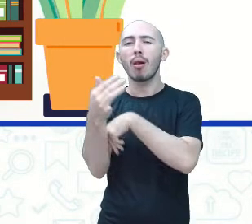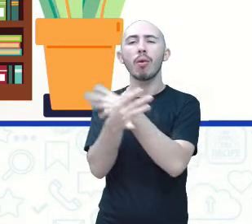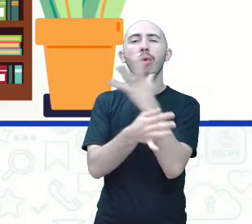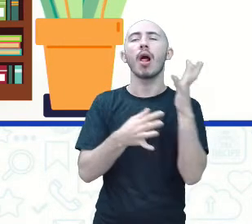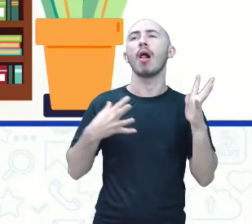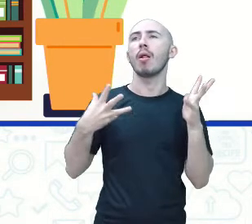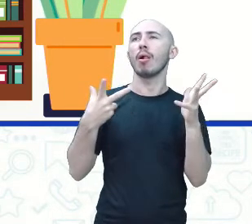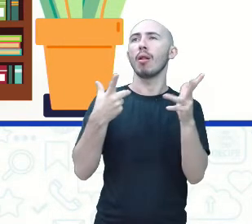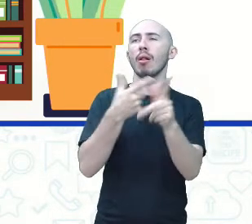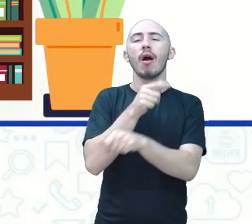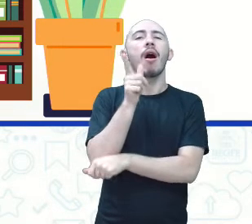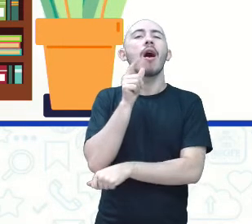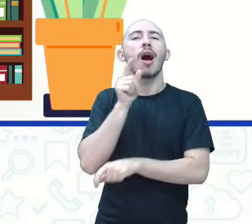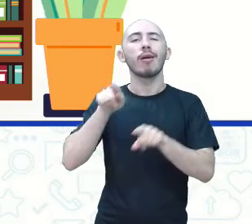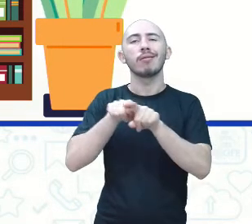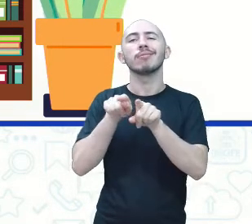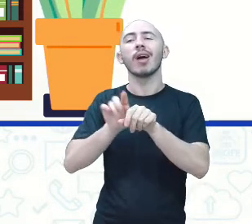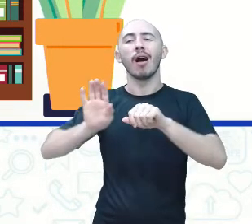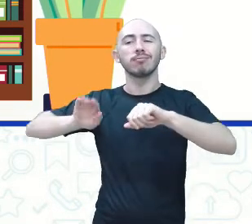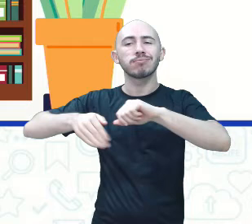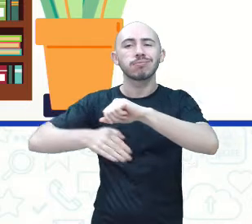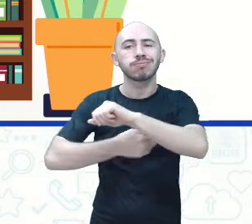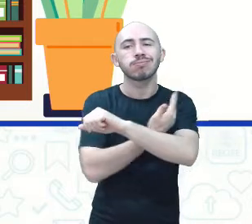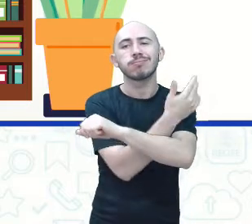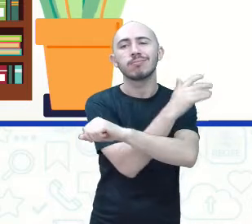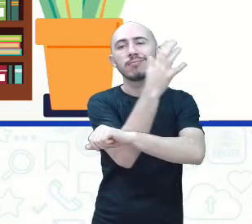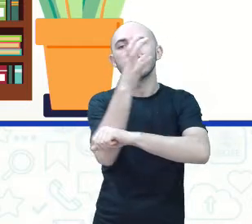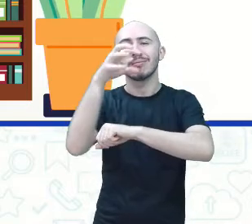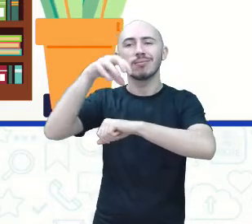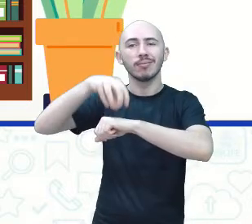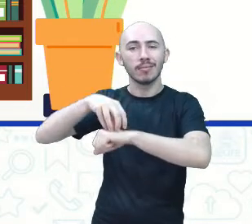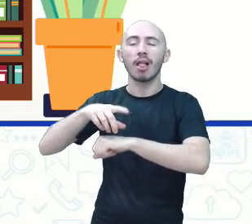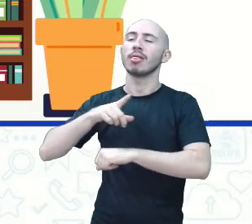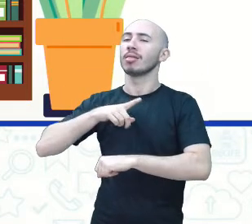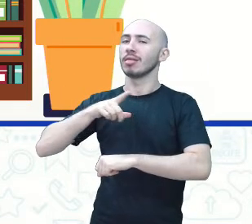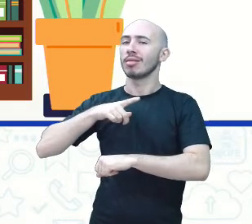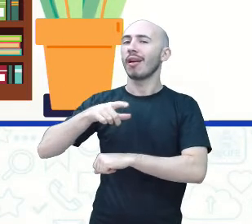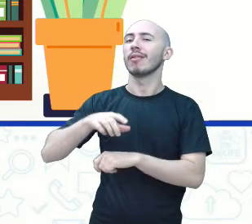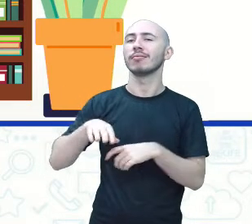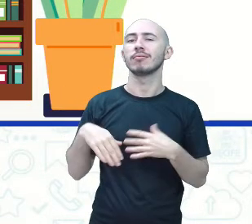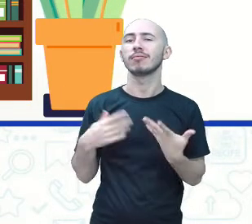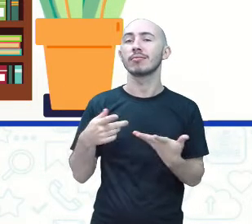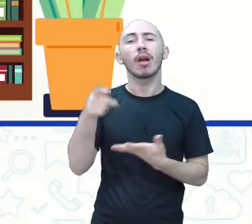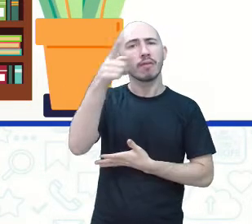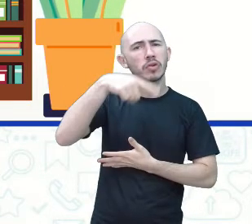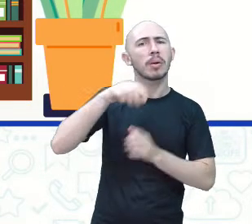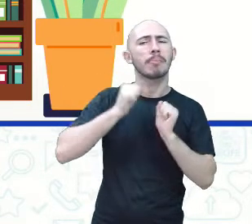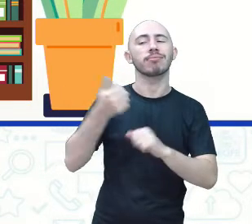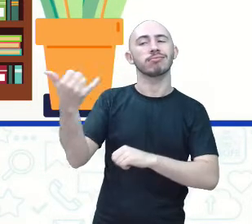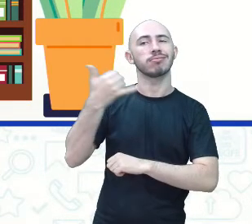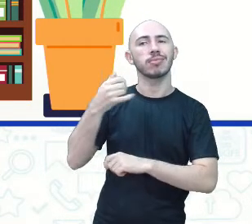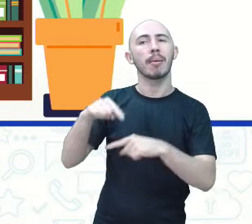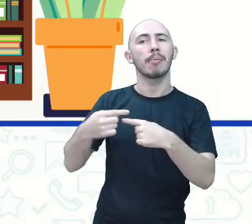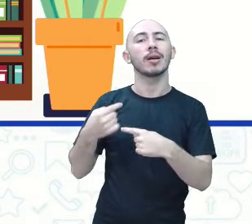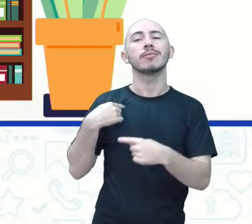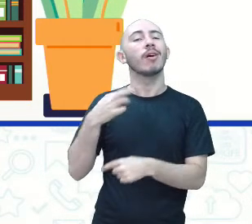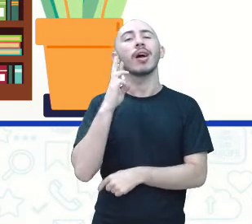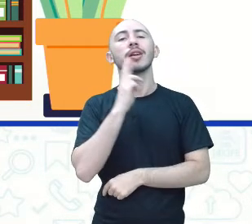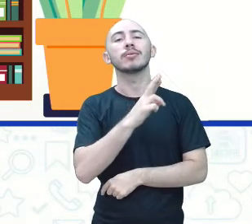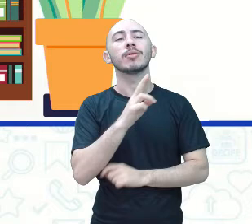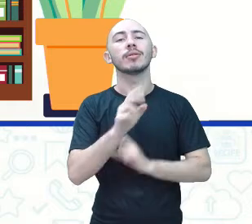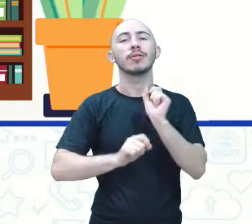e biodiversidade. Realmente, poderia ser um de vocês dizendo isso para mim, mas olha o que é que eu estou